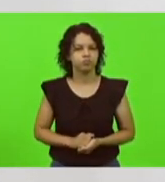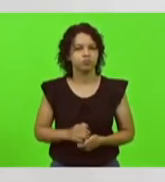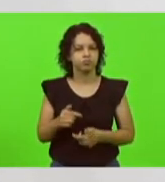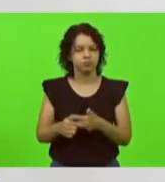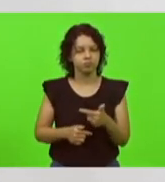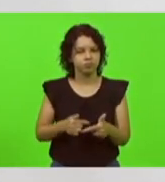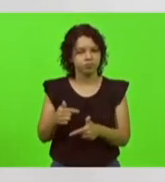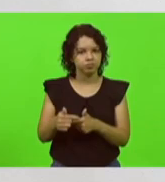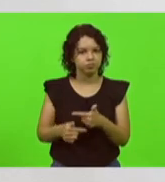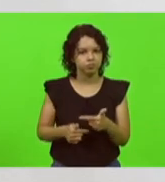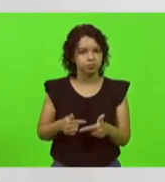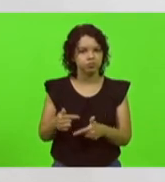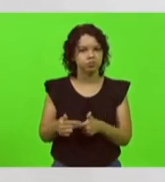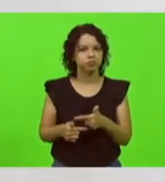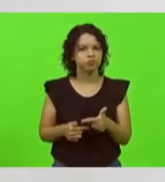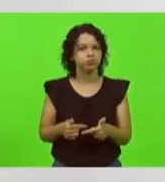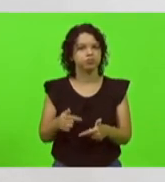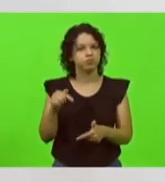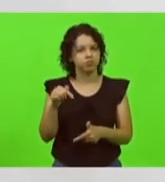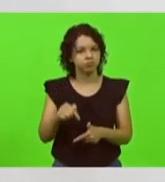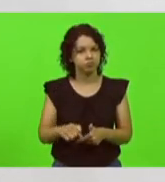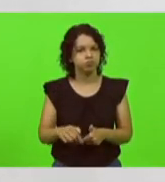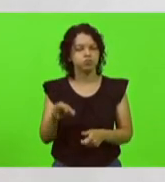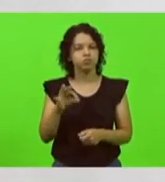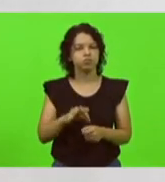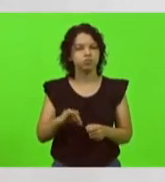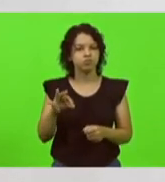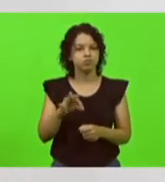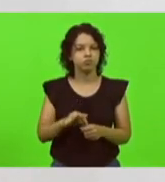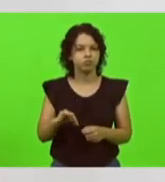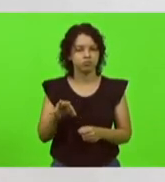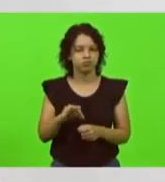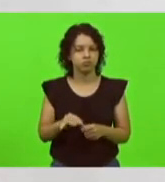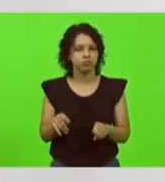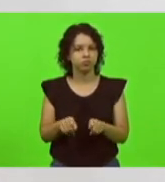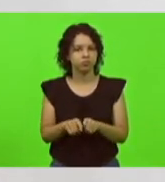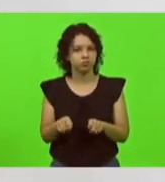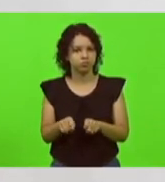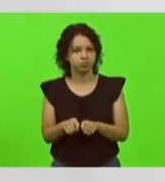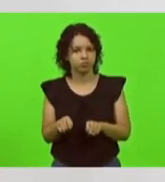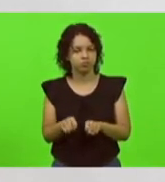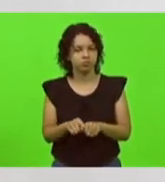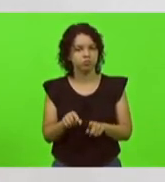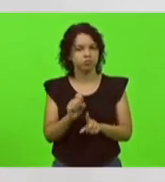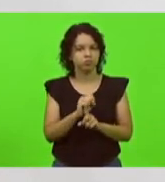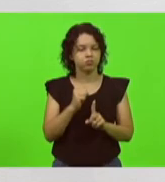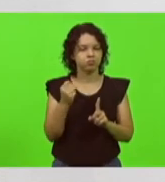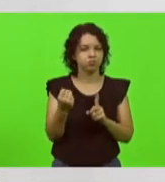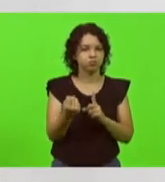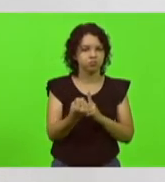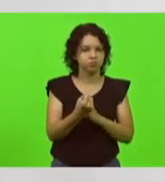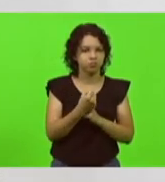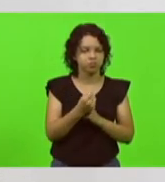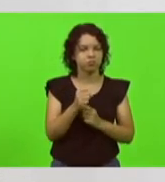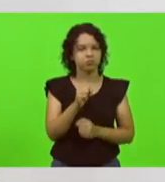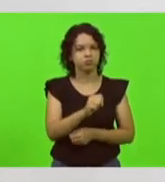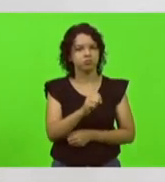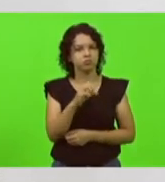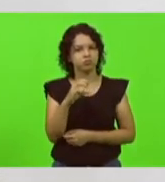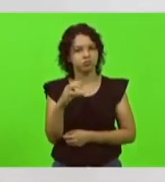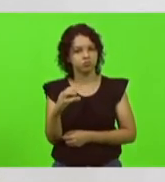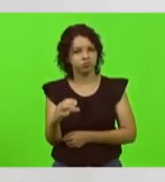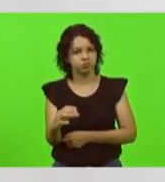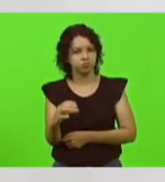prestado a esta instituição e à sociedade catarinense, de uma